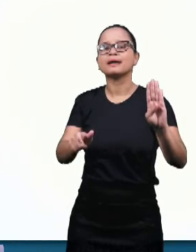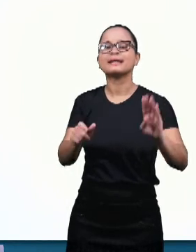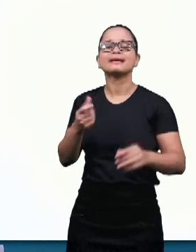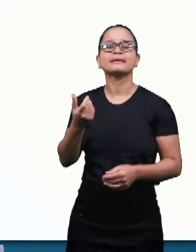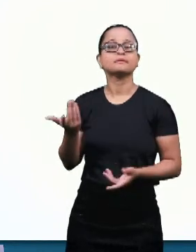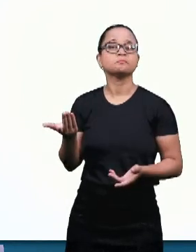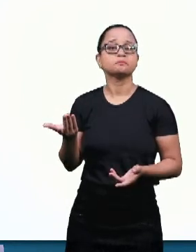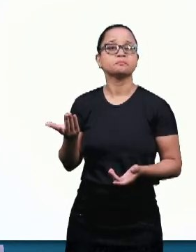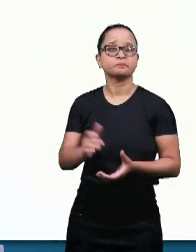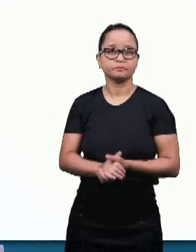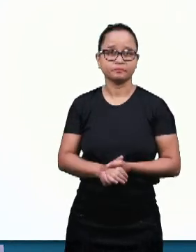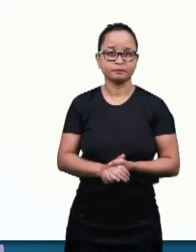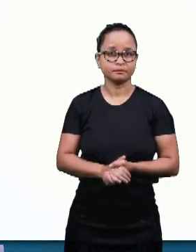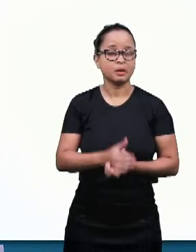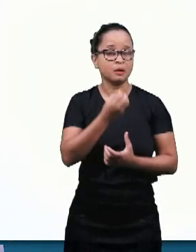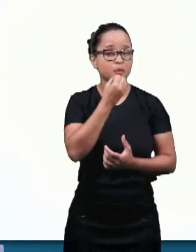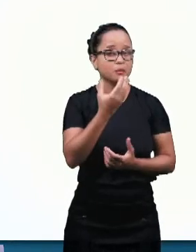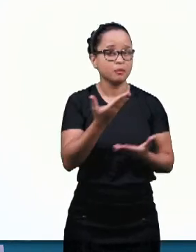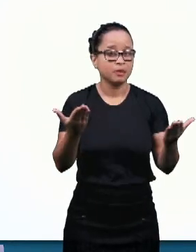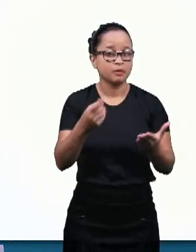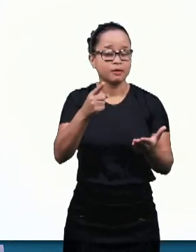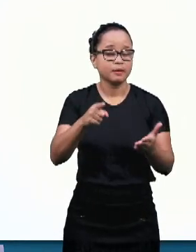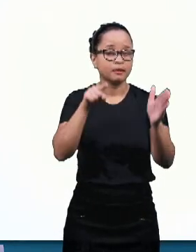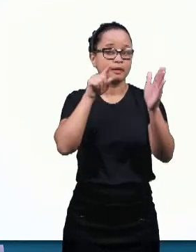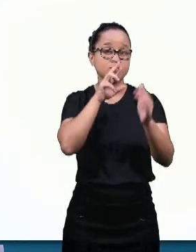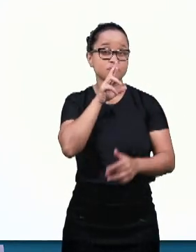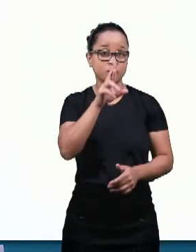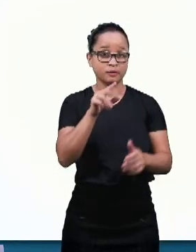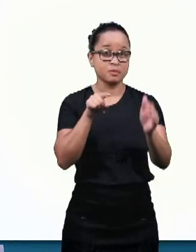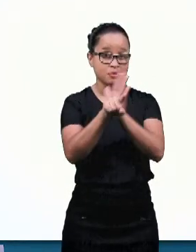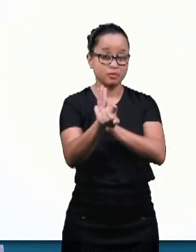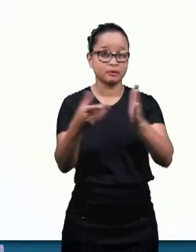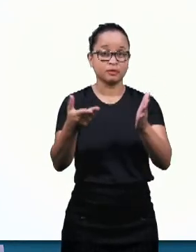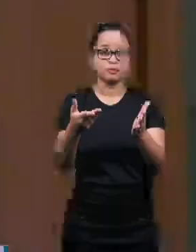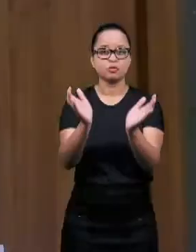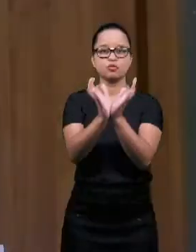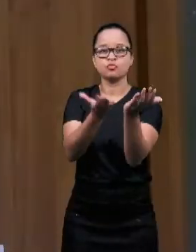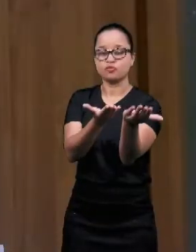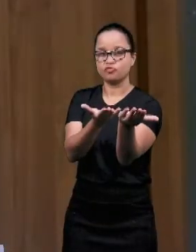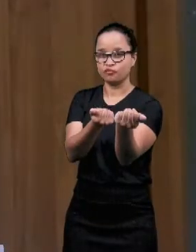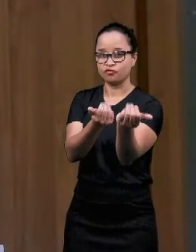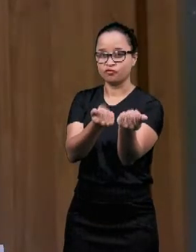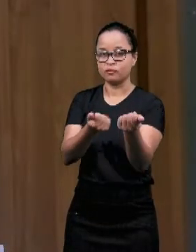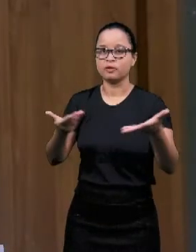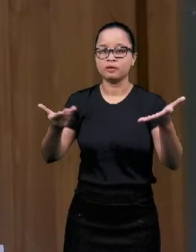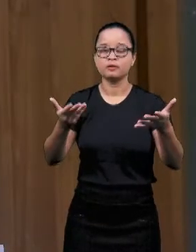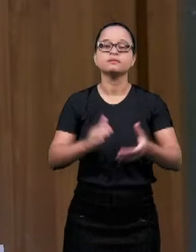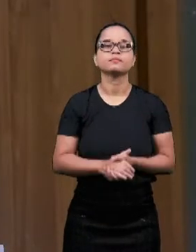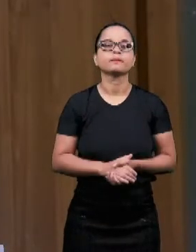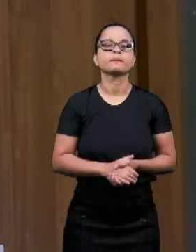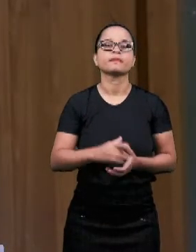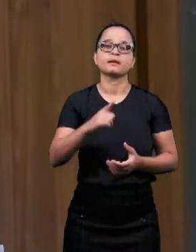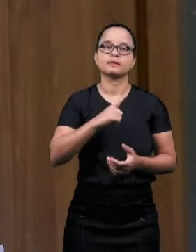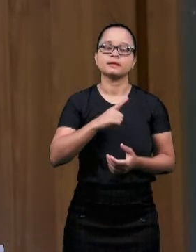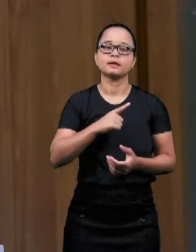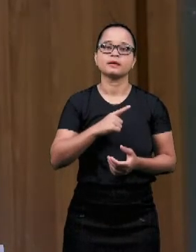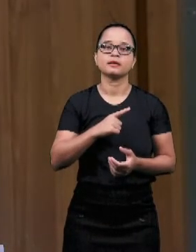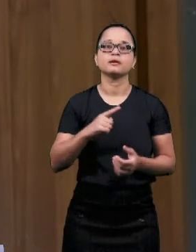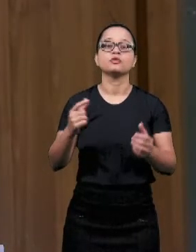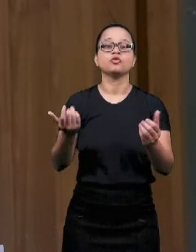bem, para esta pergunta a ser respondida pelos nossos jovens, nós teremos a participação agora dos